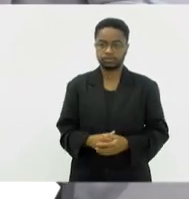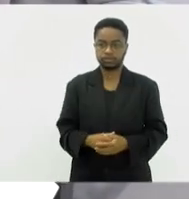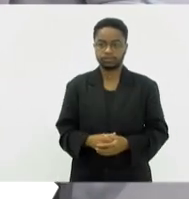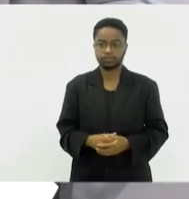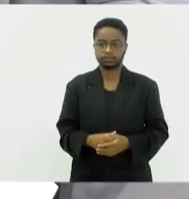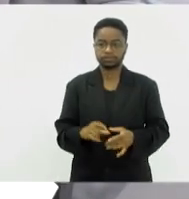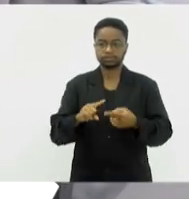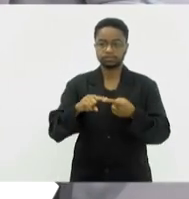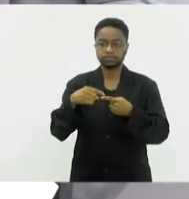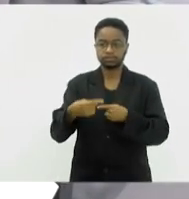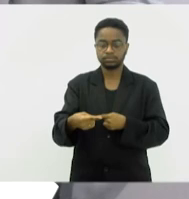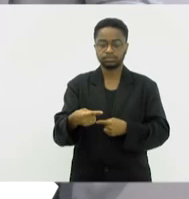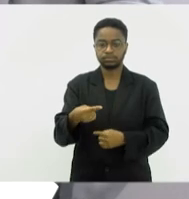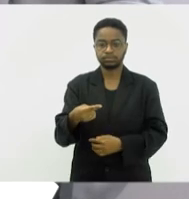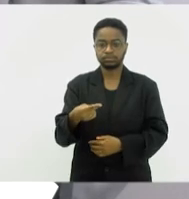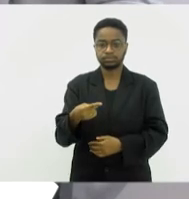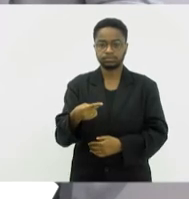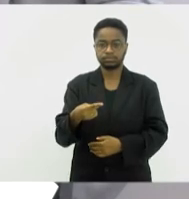depois fala de